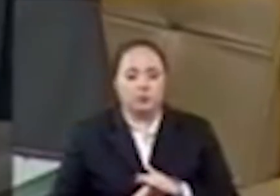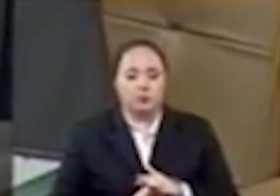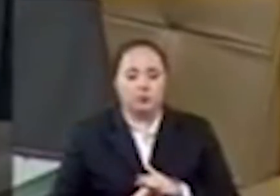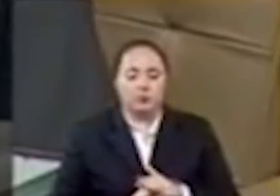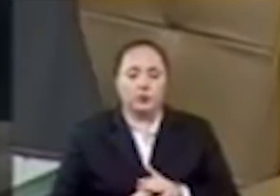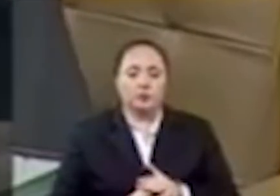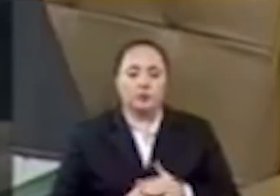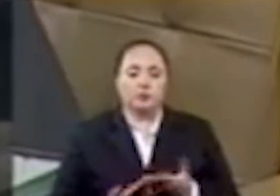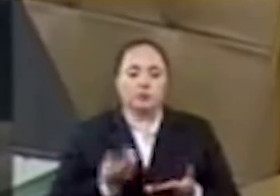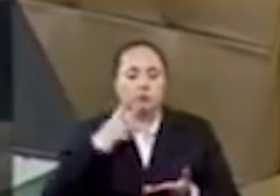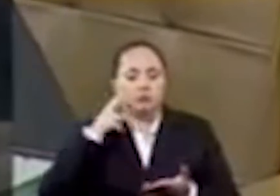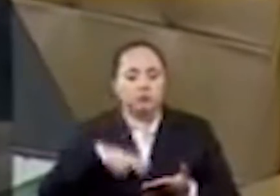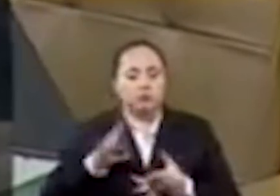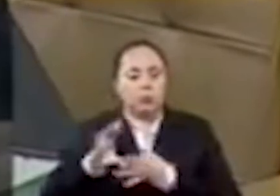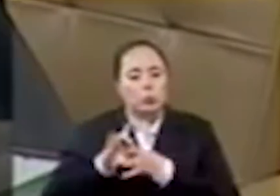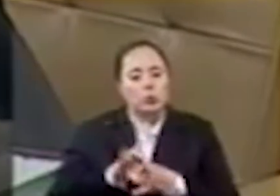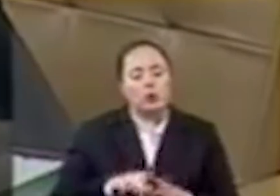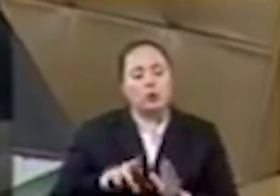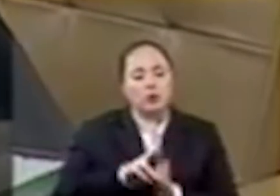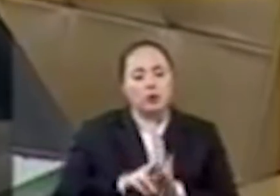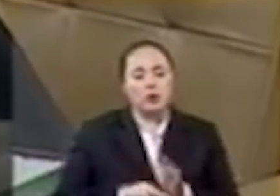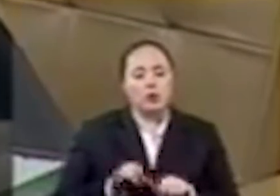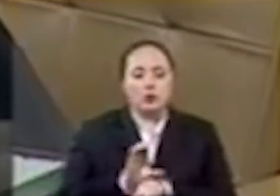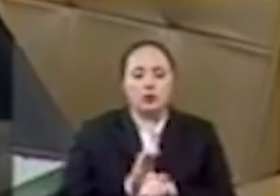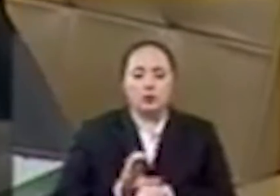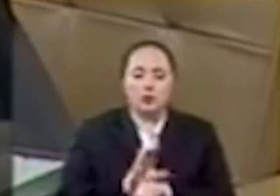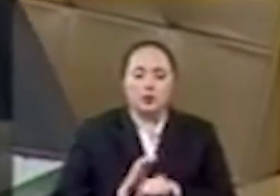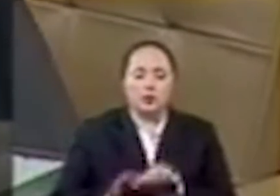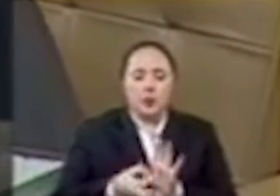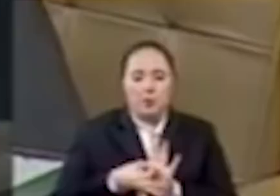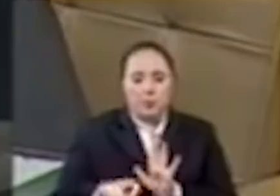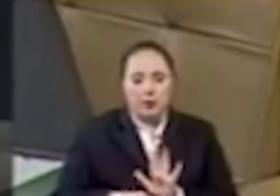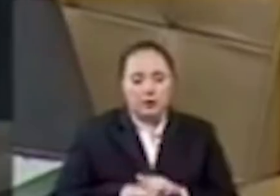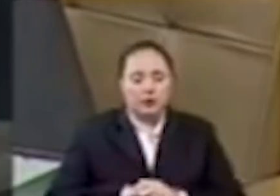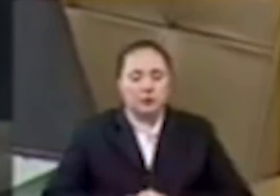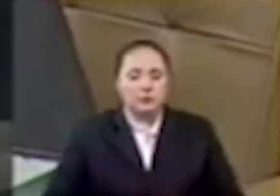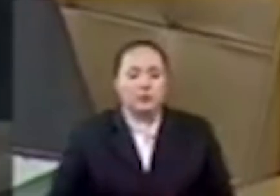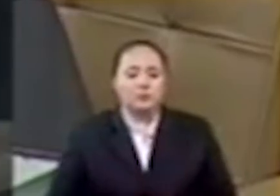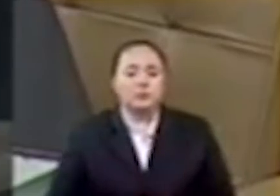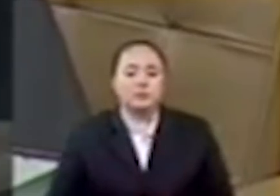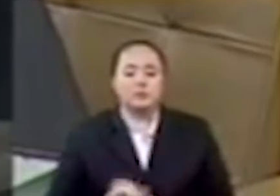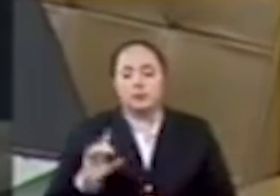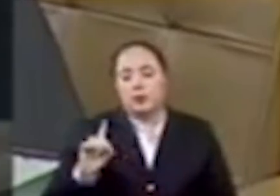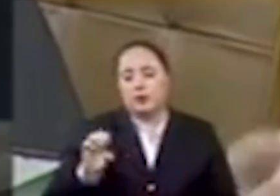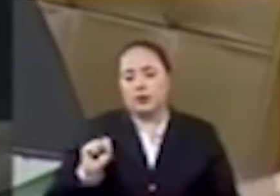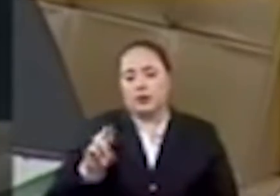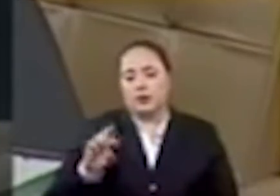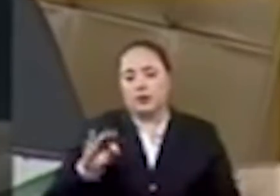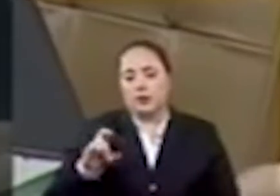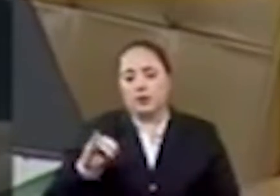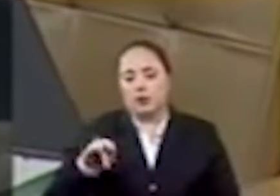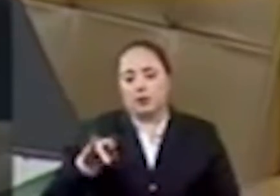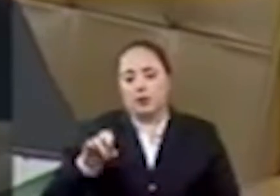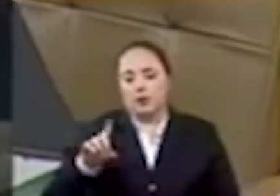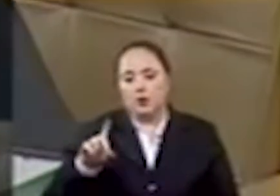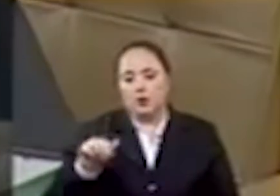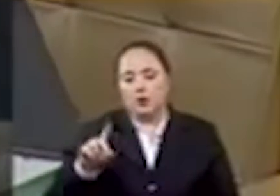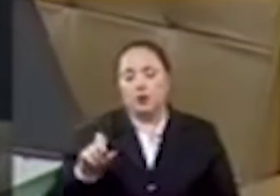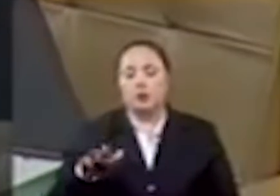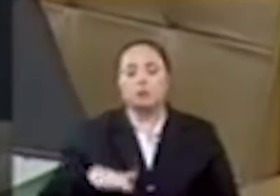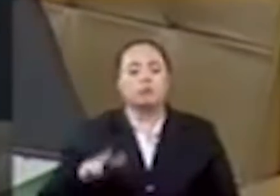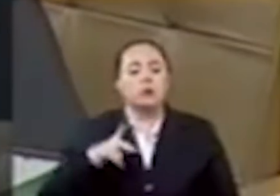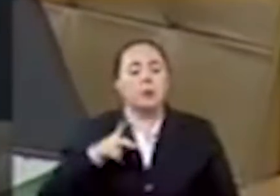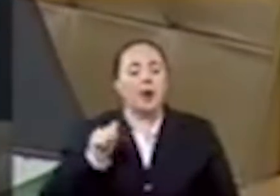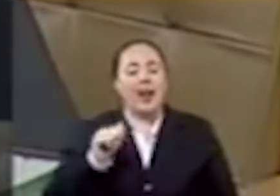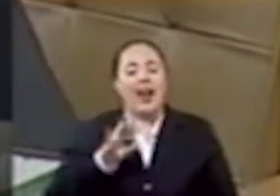primeira leitura do contexto normativo constitucional pode sugerir. A discricionariedade do ato político, em absoluta,